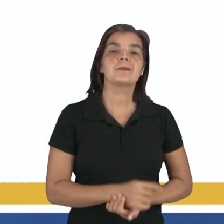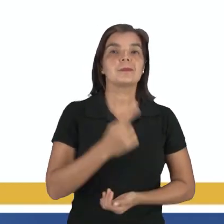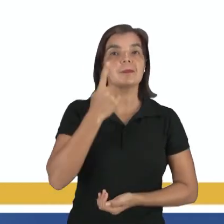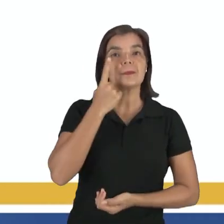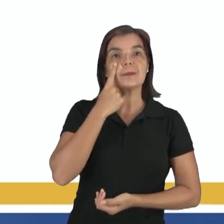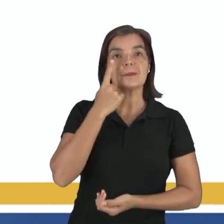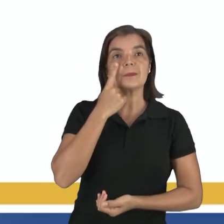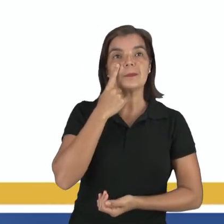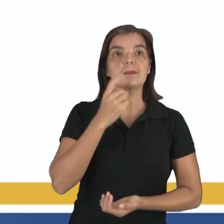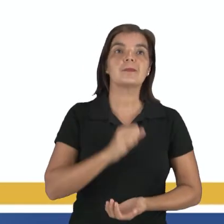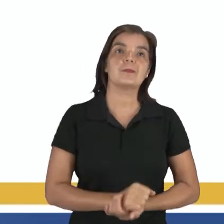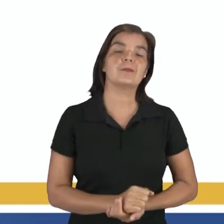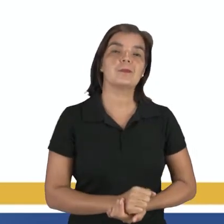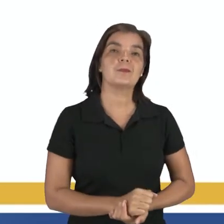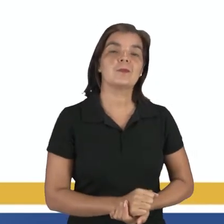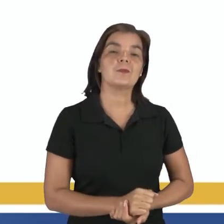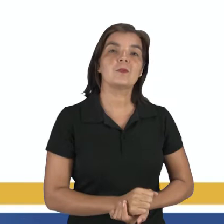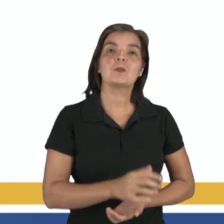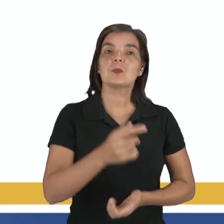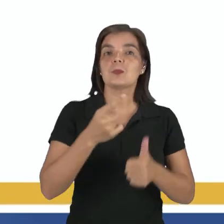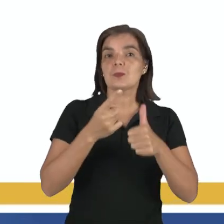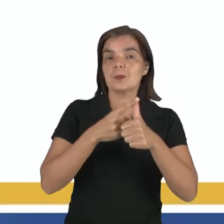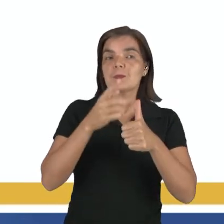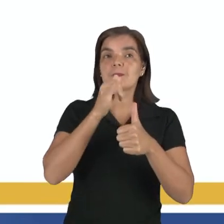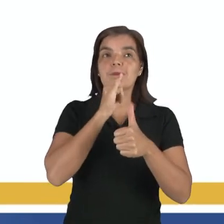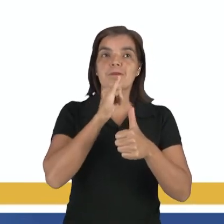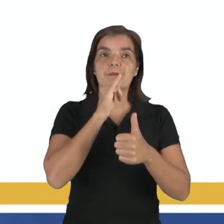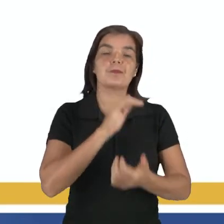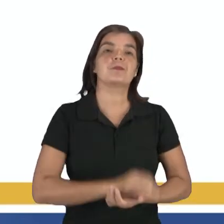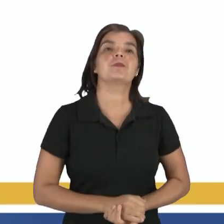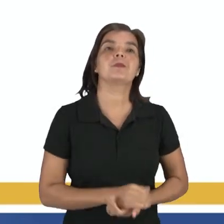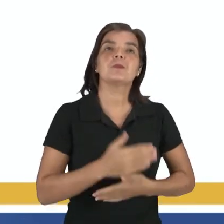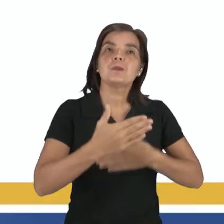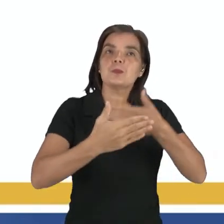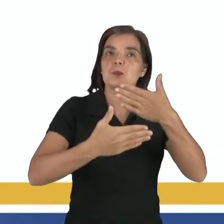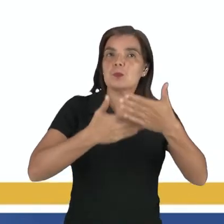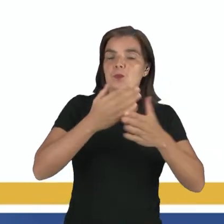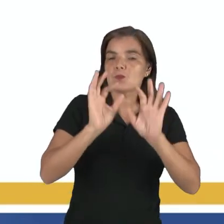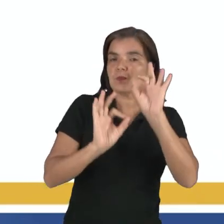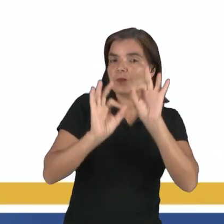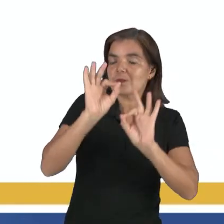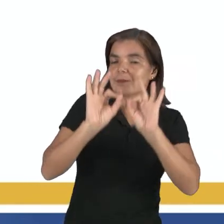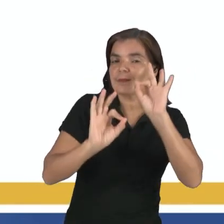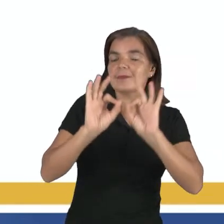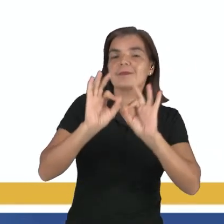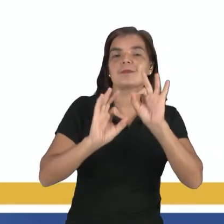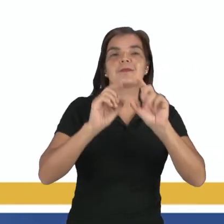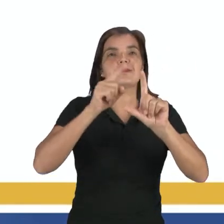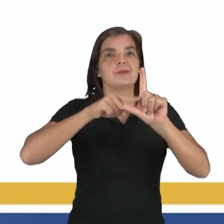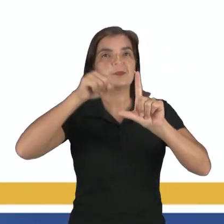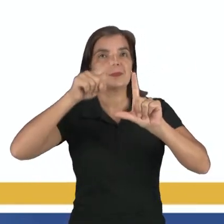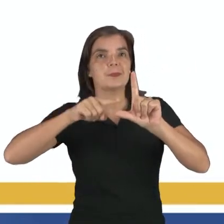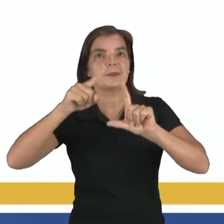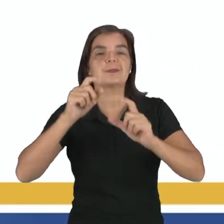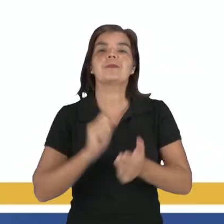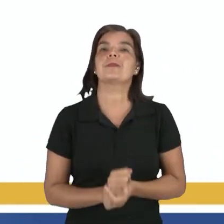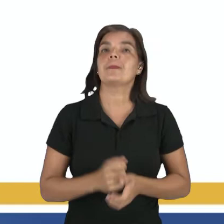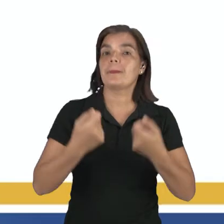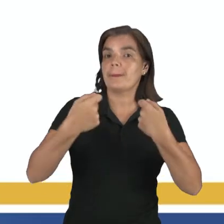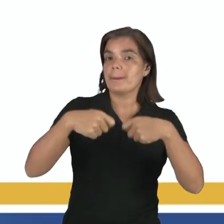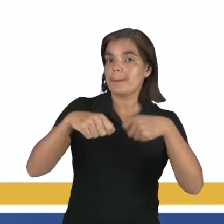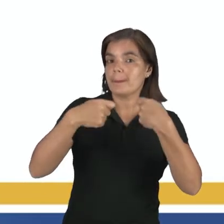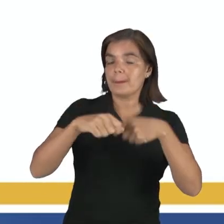Então, agora, vamos ao primeiro exemplo. No processo de construção do